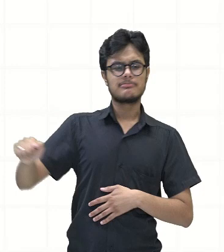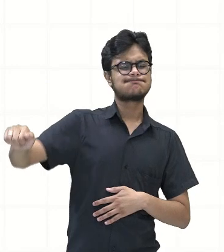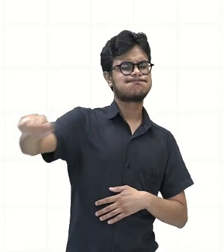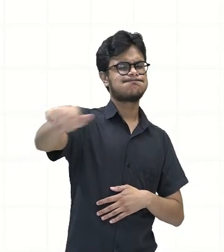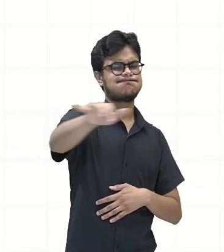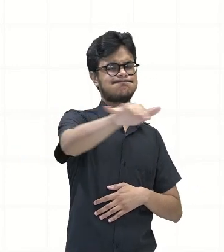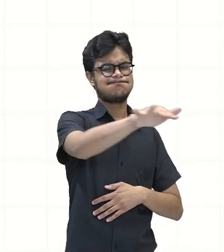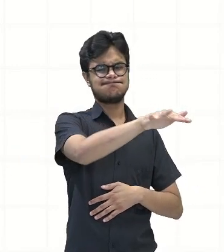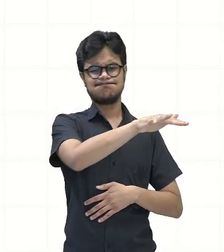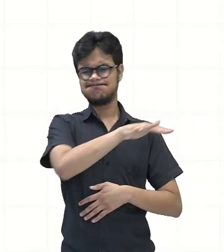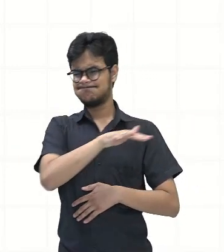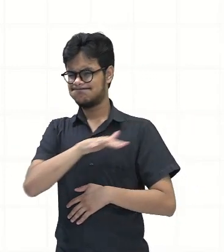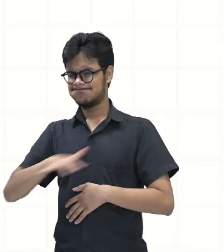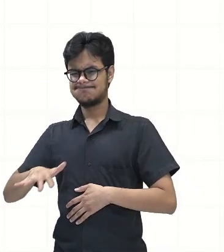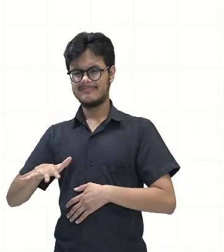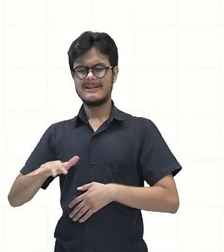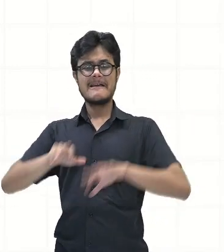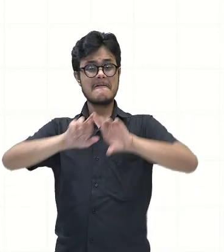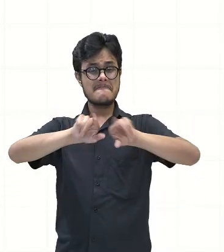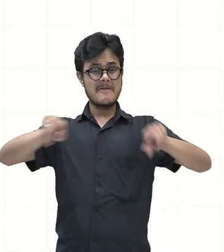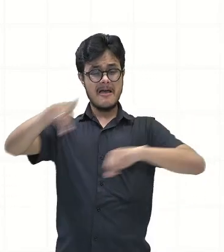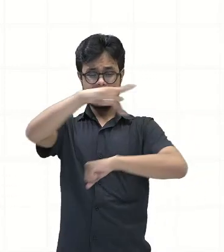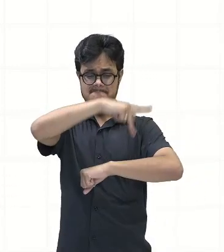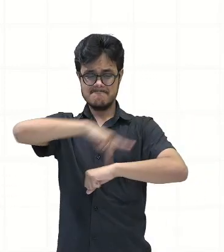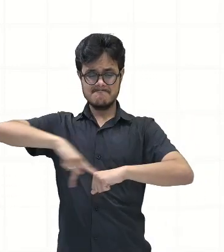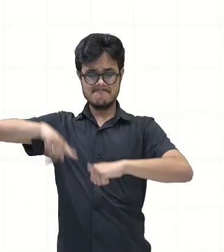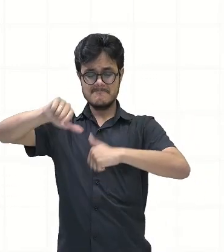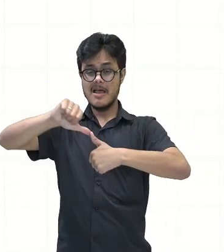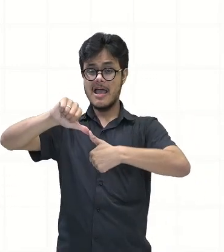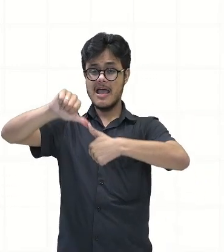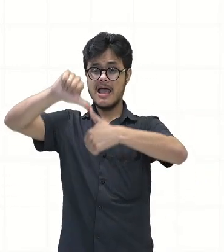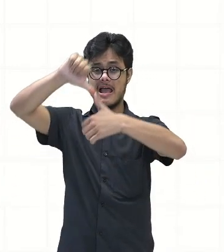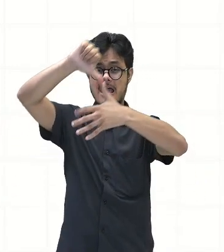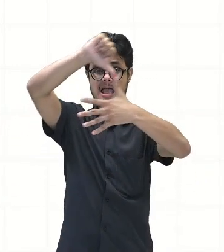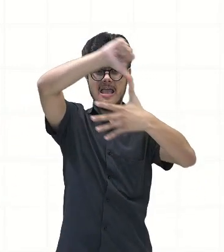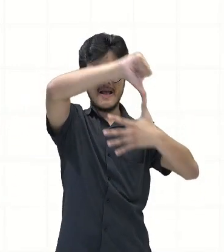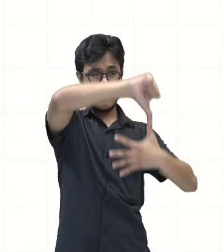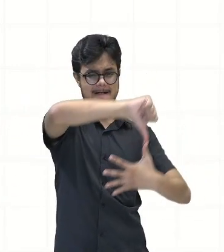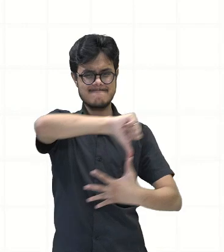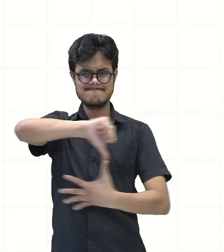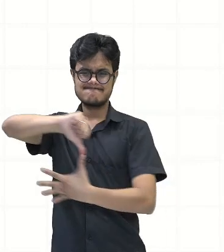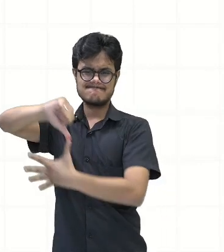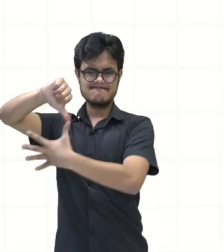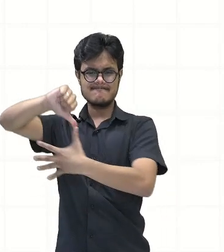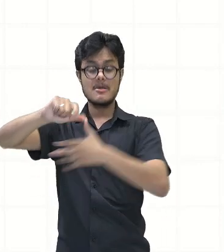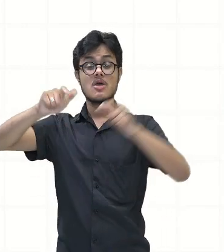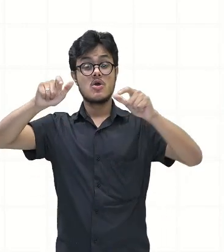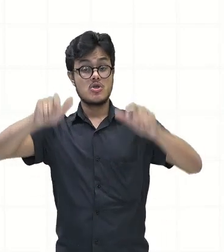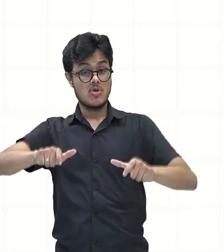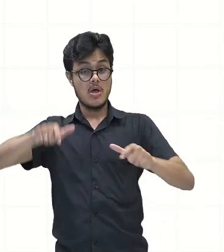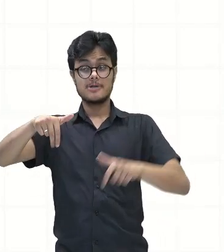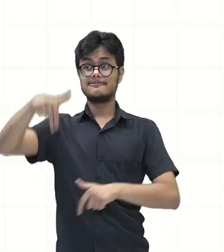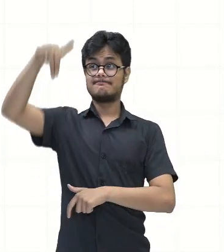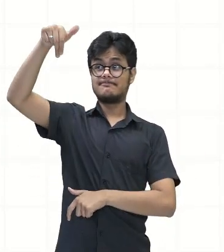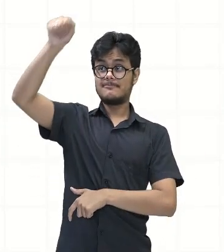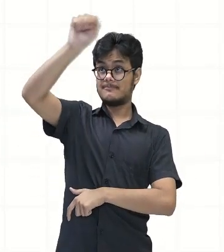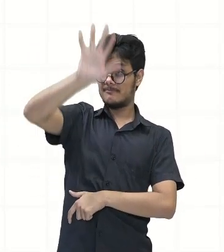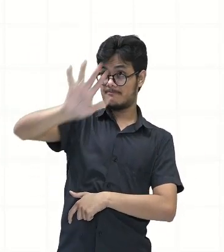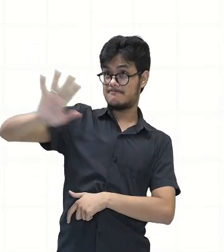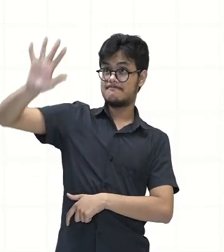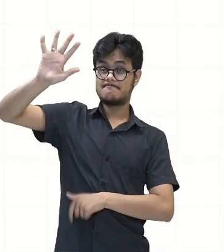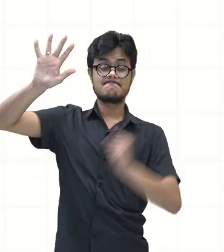vários países da América do Sul e ela está localizada predominantemente na região norte do